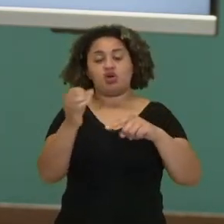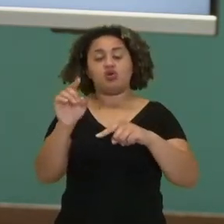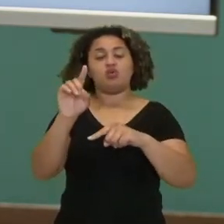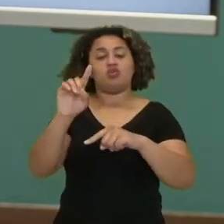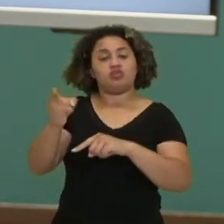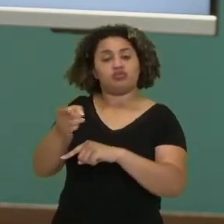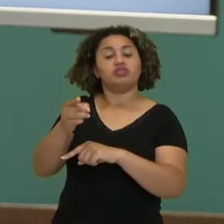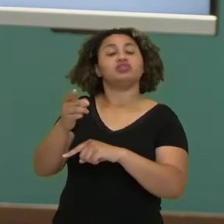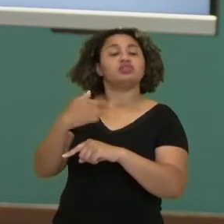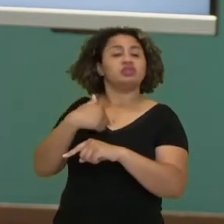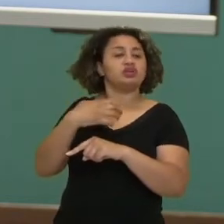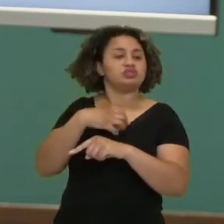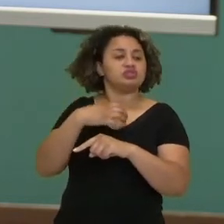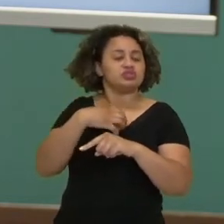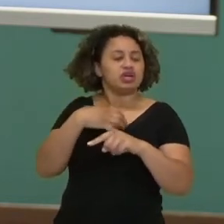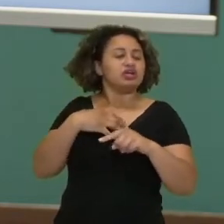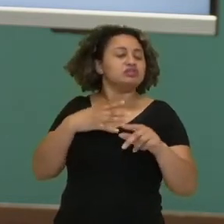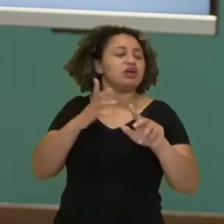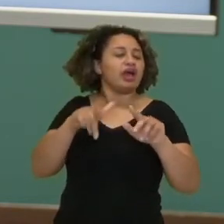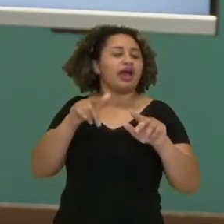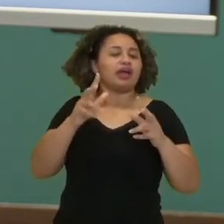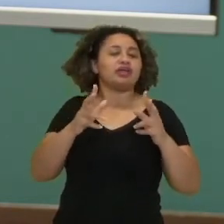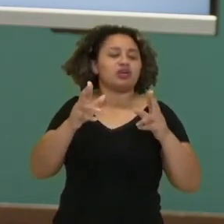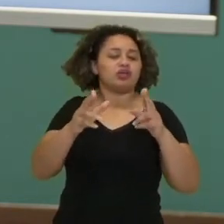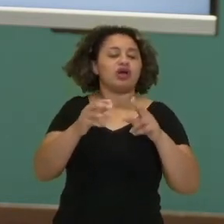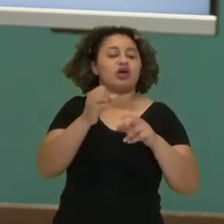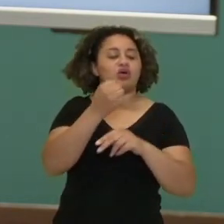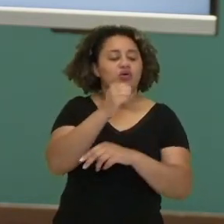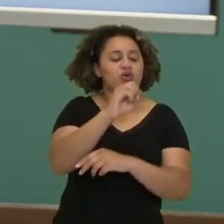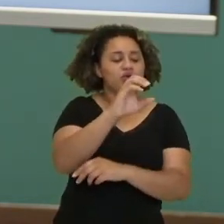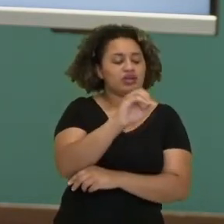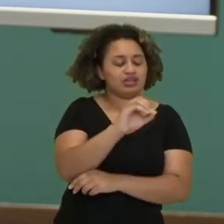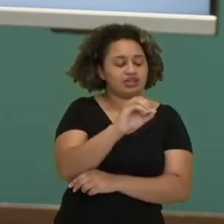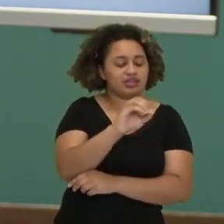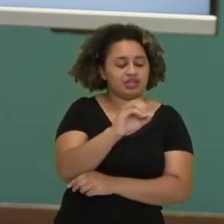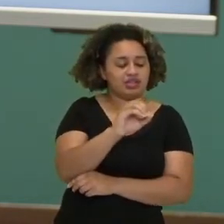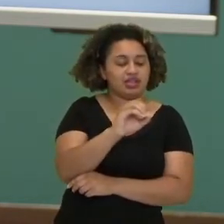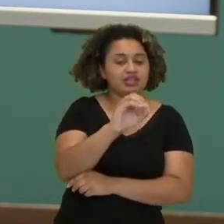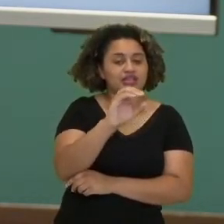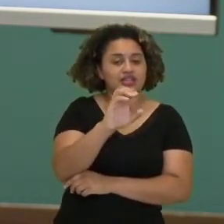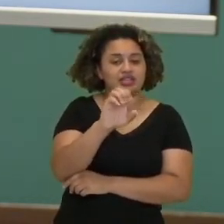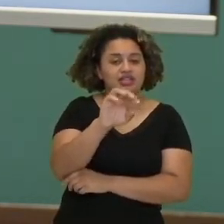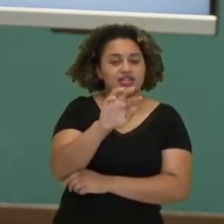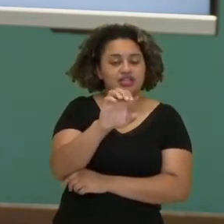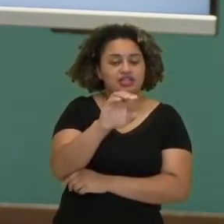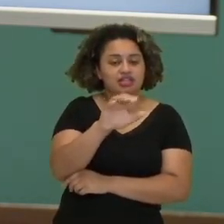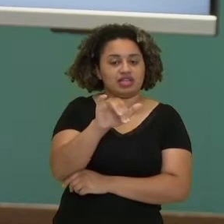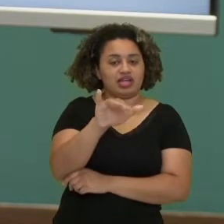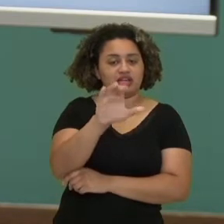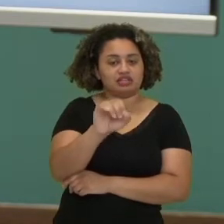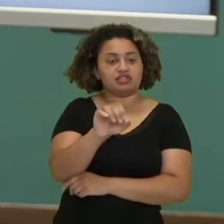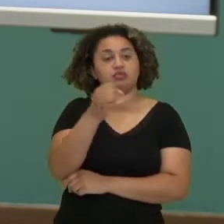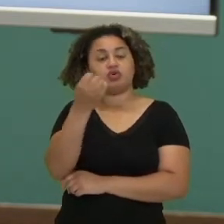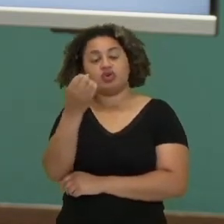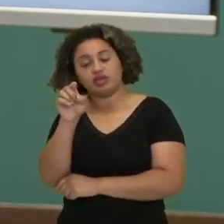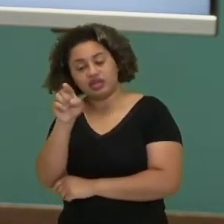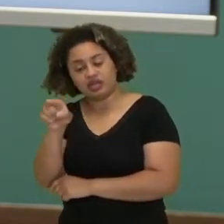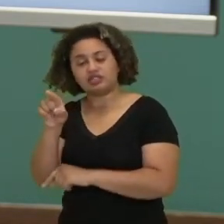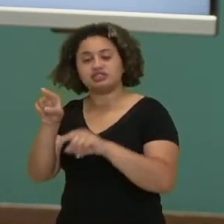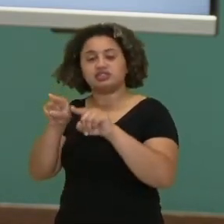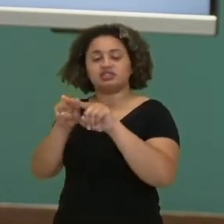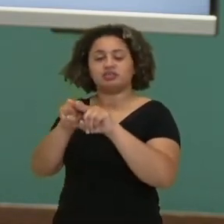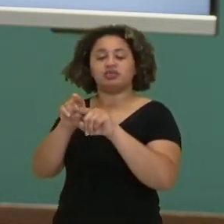lemos da mesma forma, 80 centésimos ou 80 sobre 100, e aqui também lemos